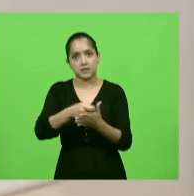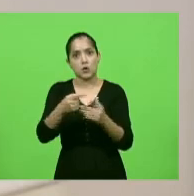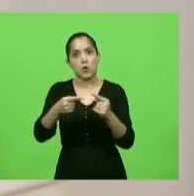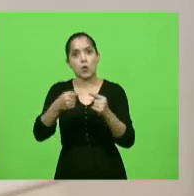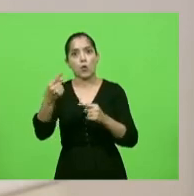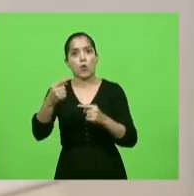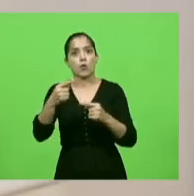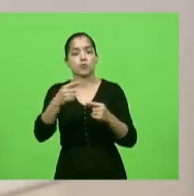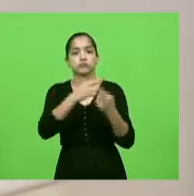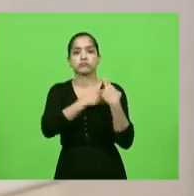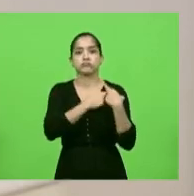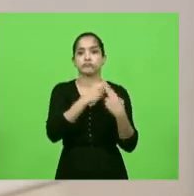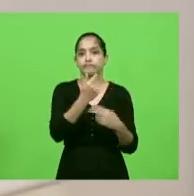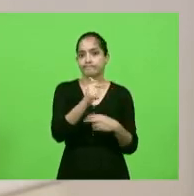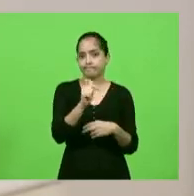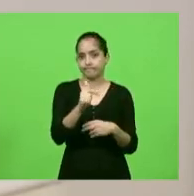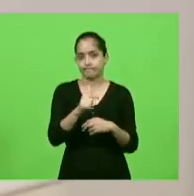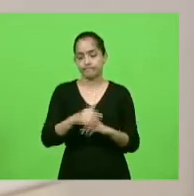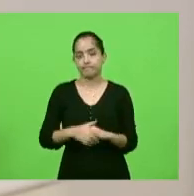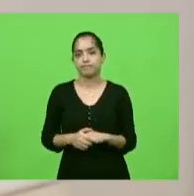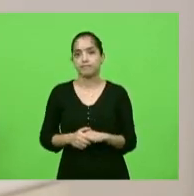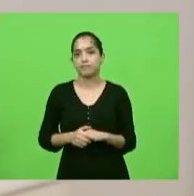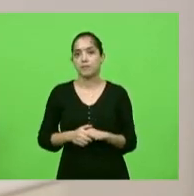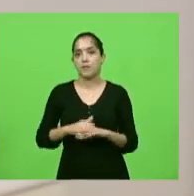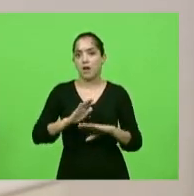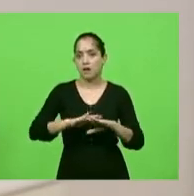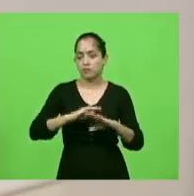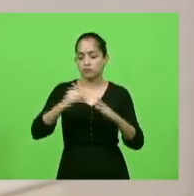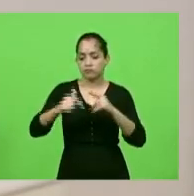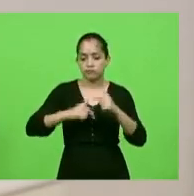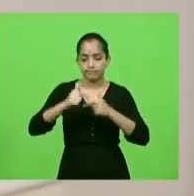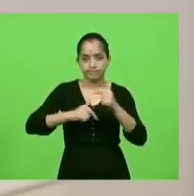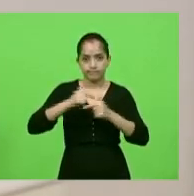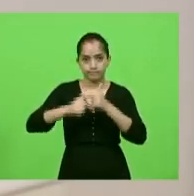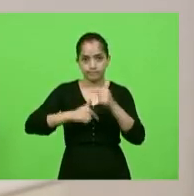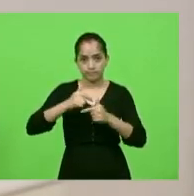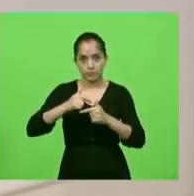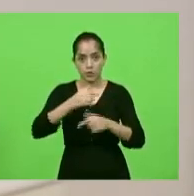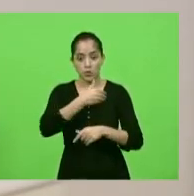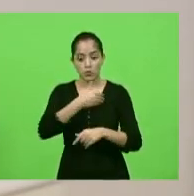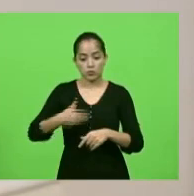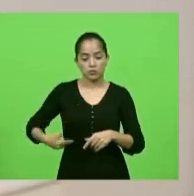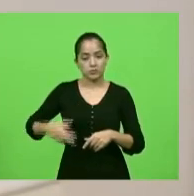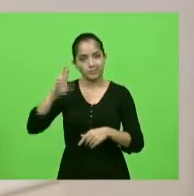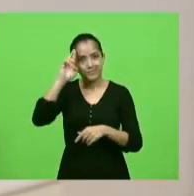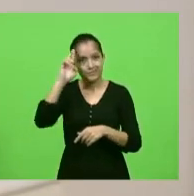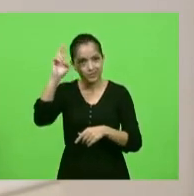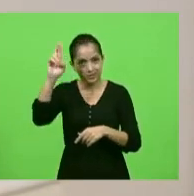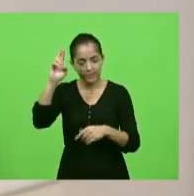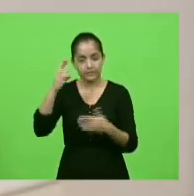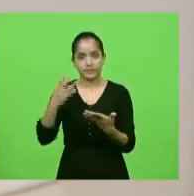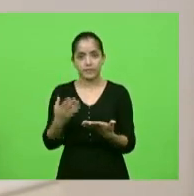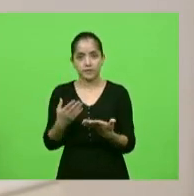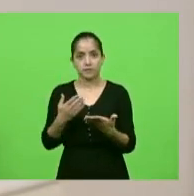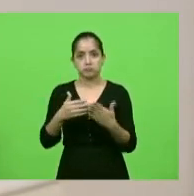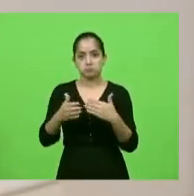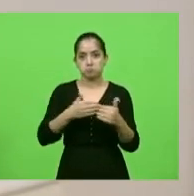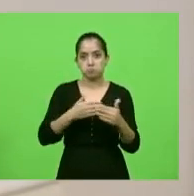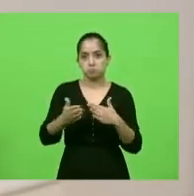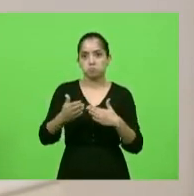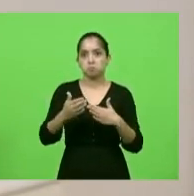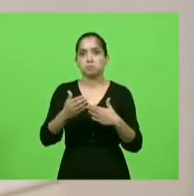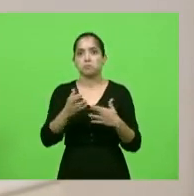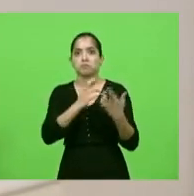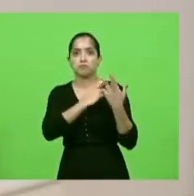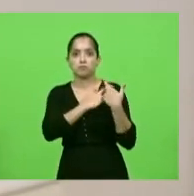irresponsabilidade sistemática. A atuação ilimitada do chefe do governo, sem qualquer responsabilização, e quem seja abusos